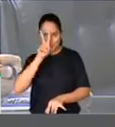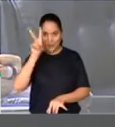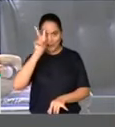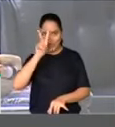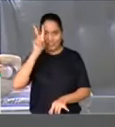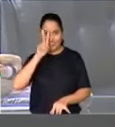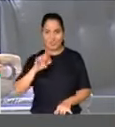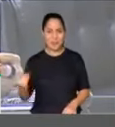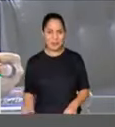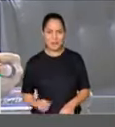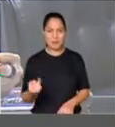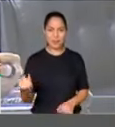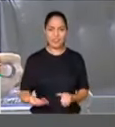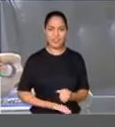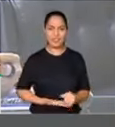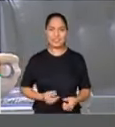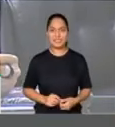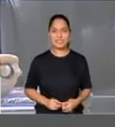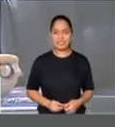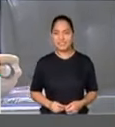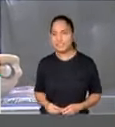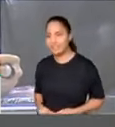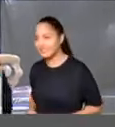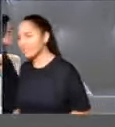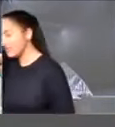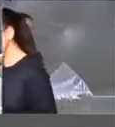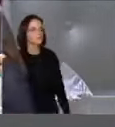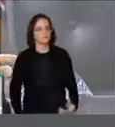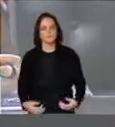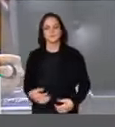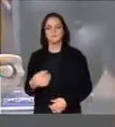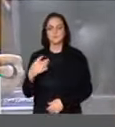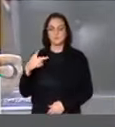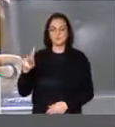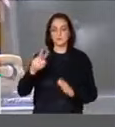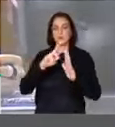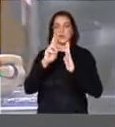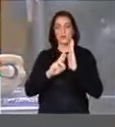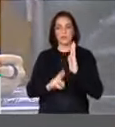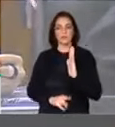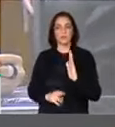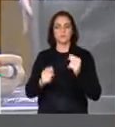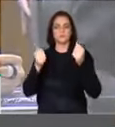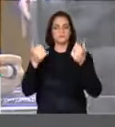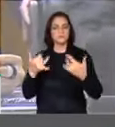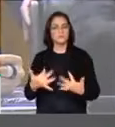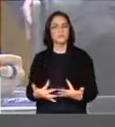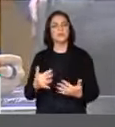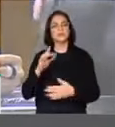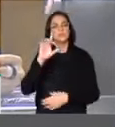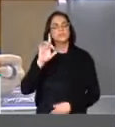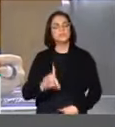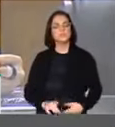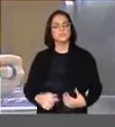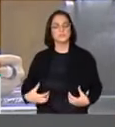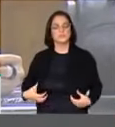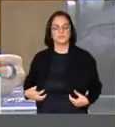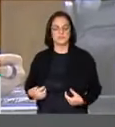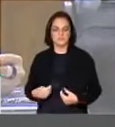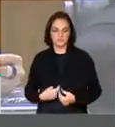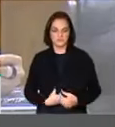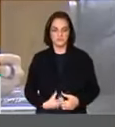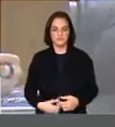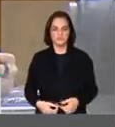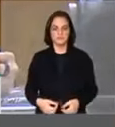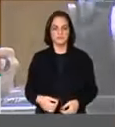peça absolutamente fundamental, que foi o seu relatório assegurando o direito à união estável,